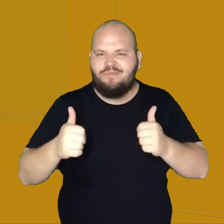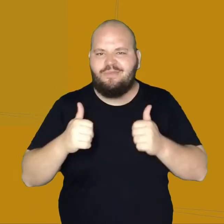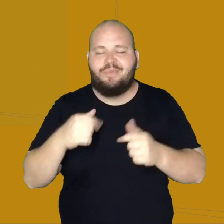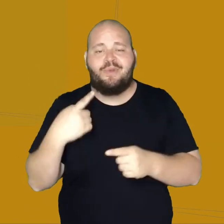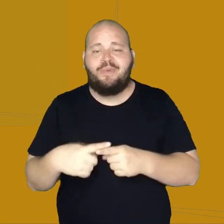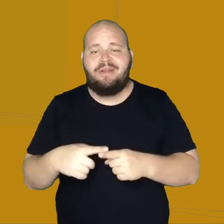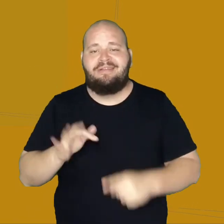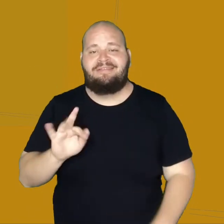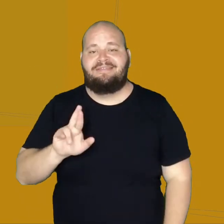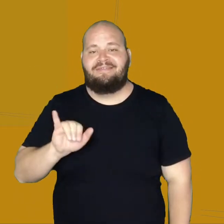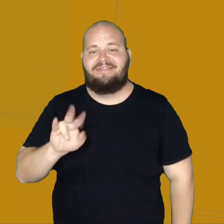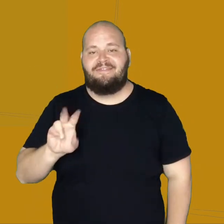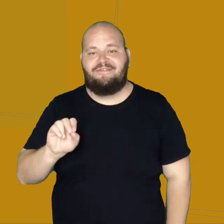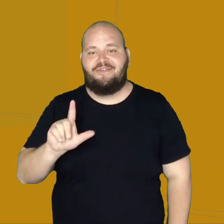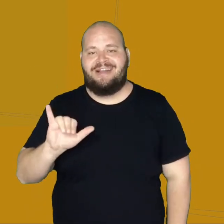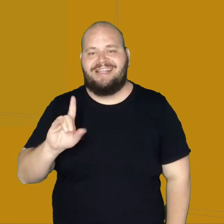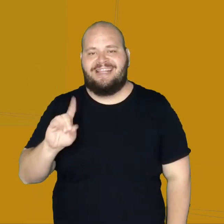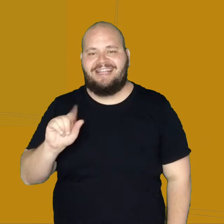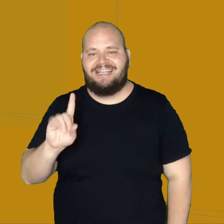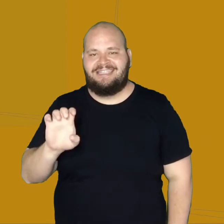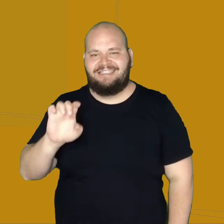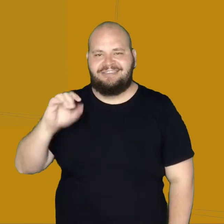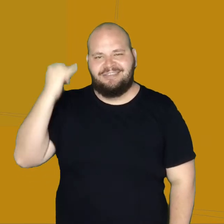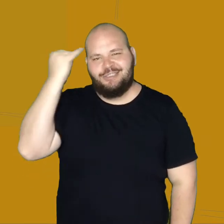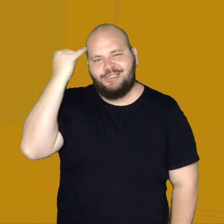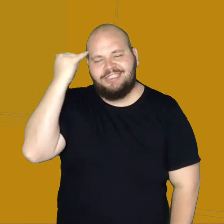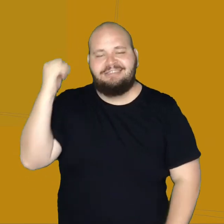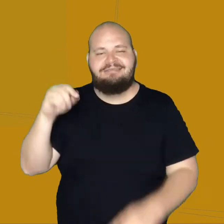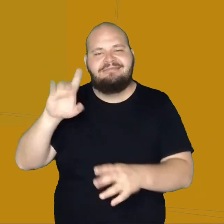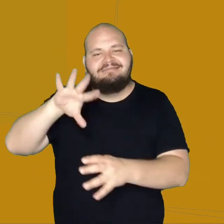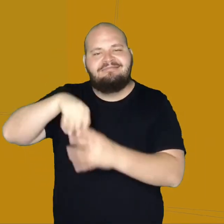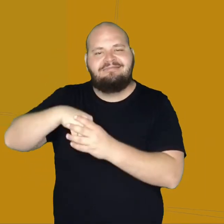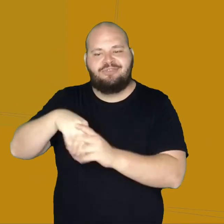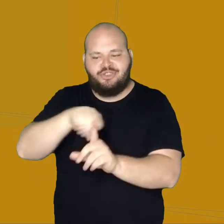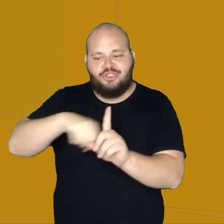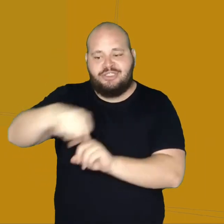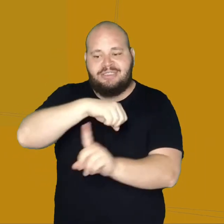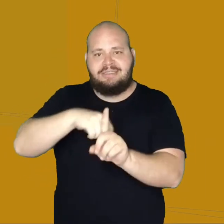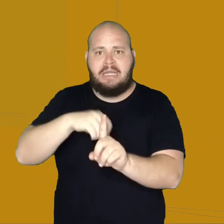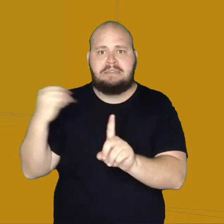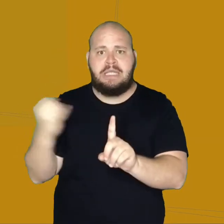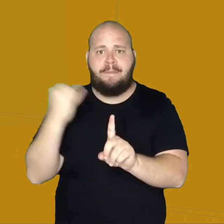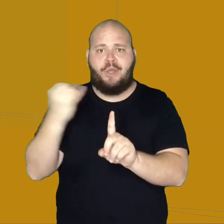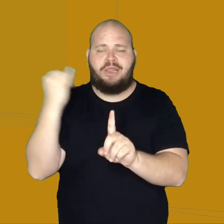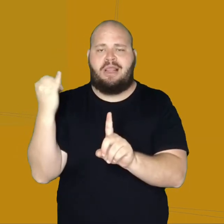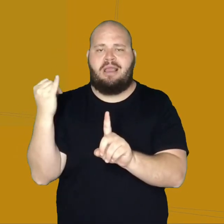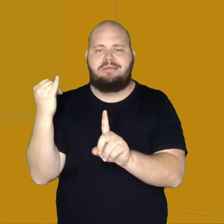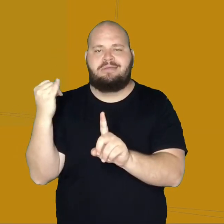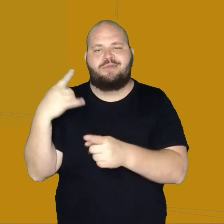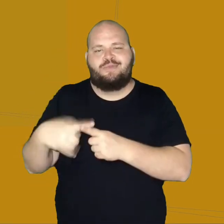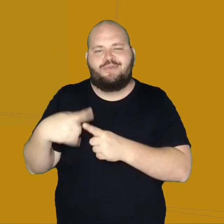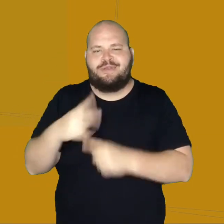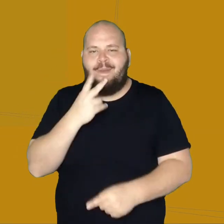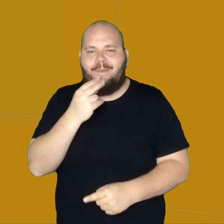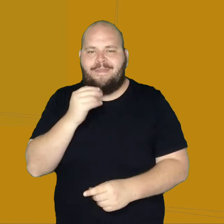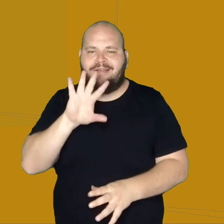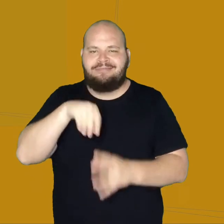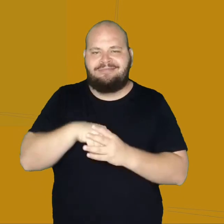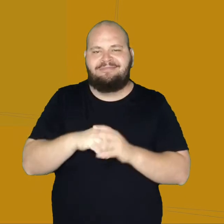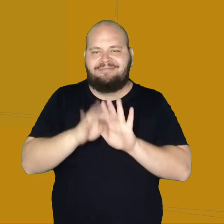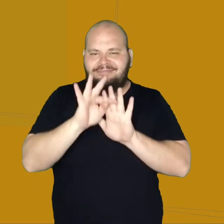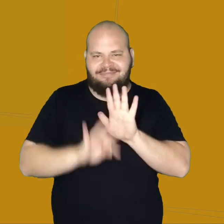que a razão não trabalhe. Ao que o Simão Bacamarte vai responder: essa pode ser, com efeito, a explicação divina do fenômeno,